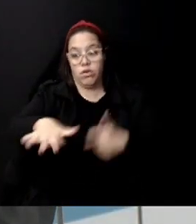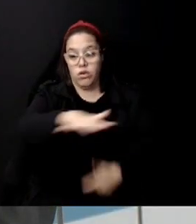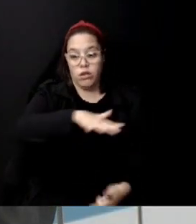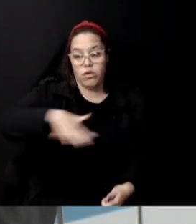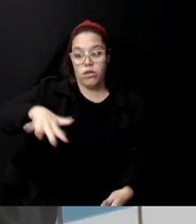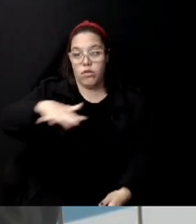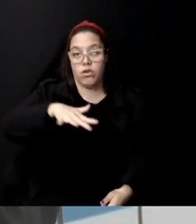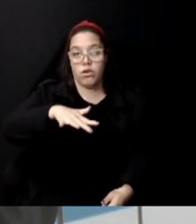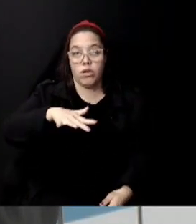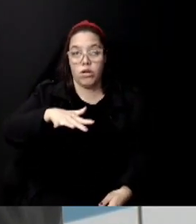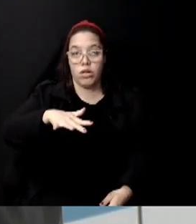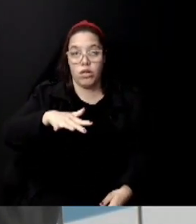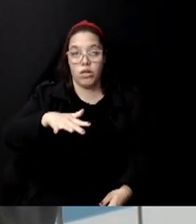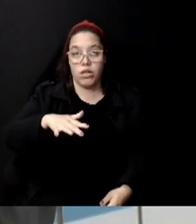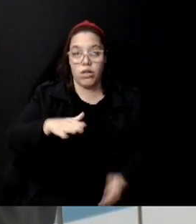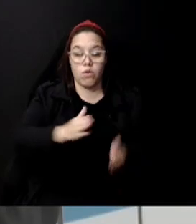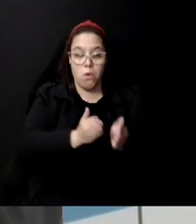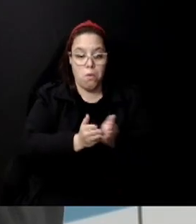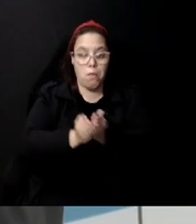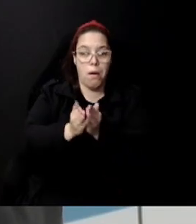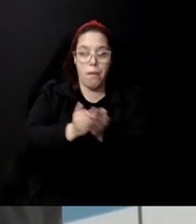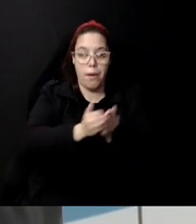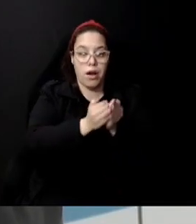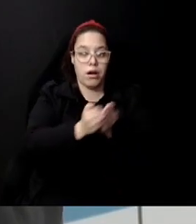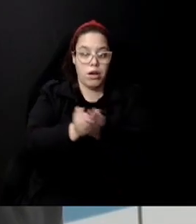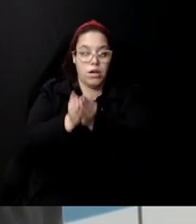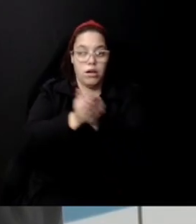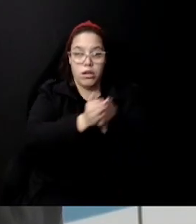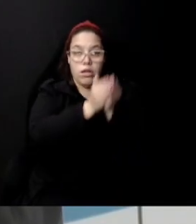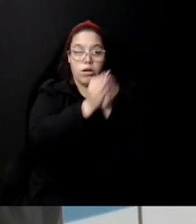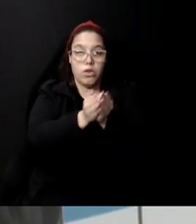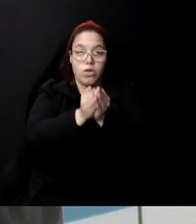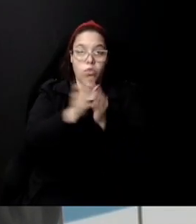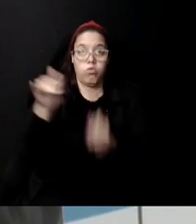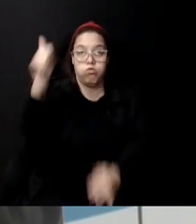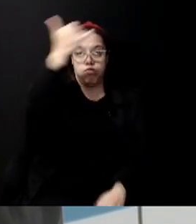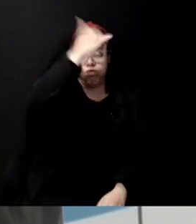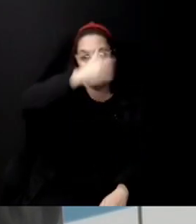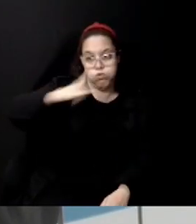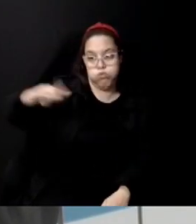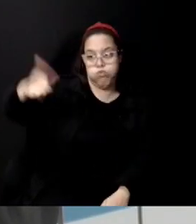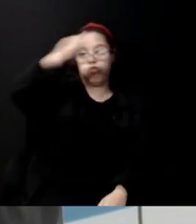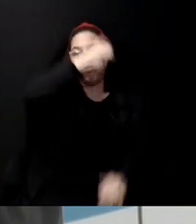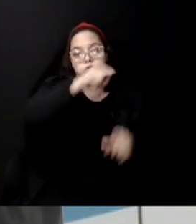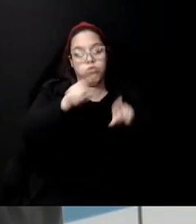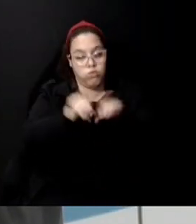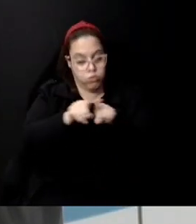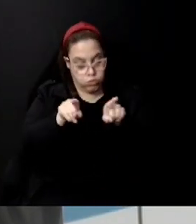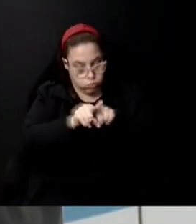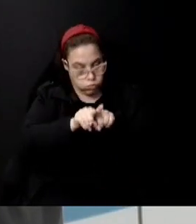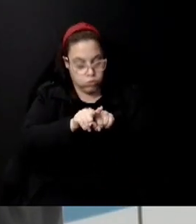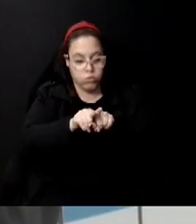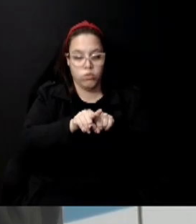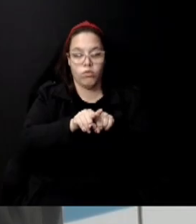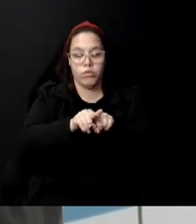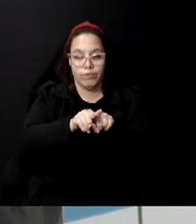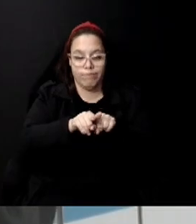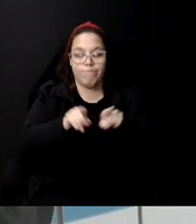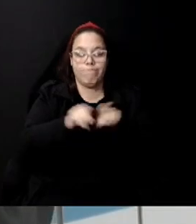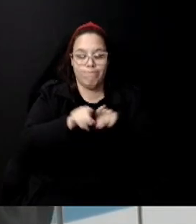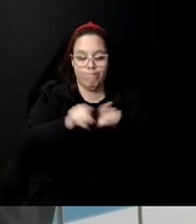guerra marítima e eventualmente do ar, e a gente tem também